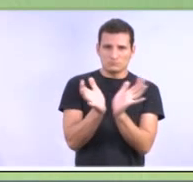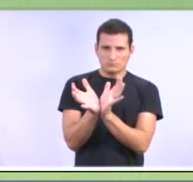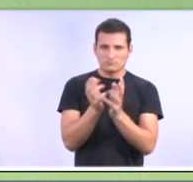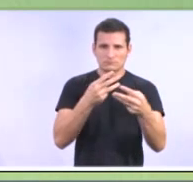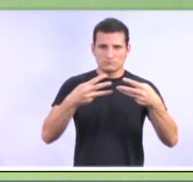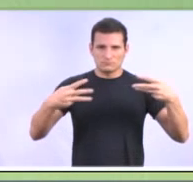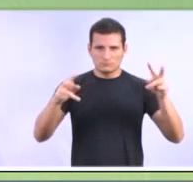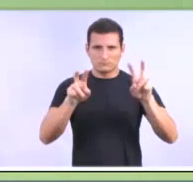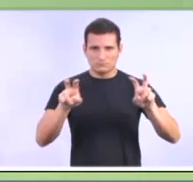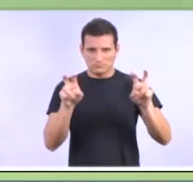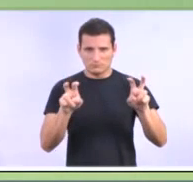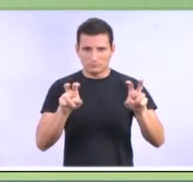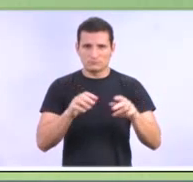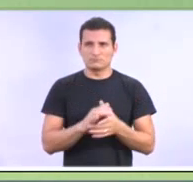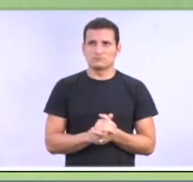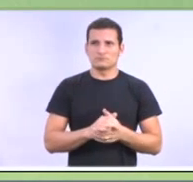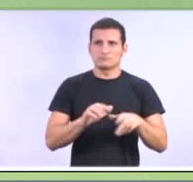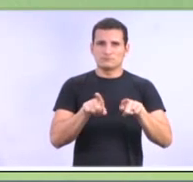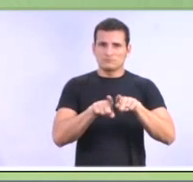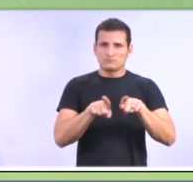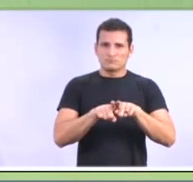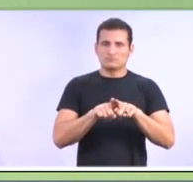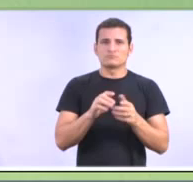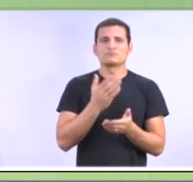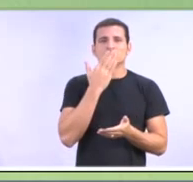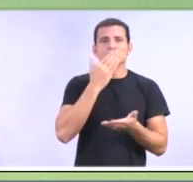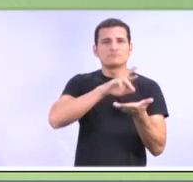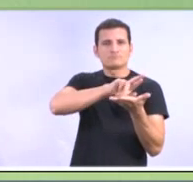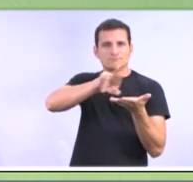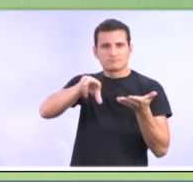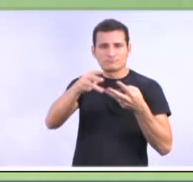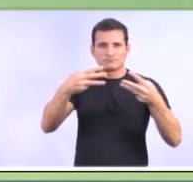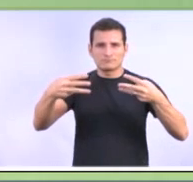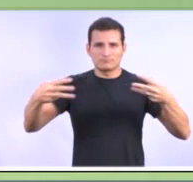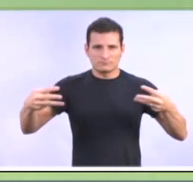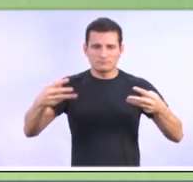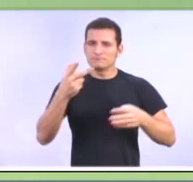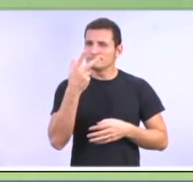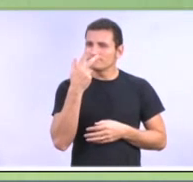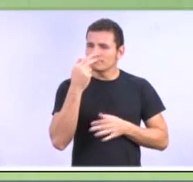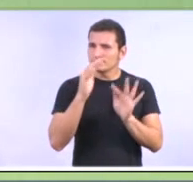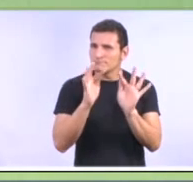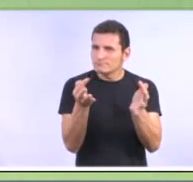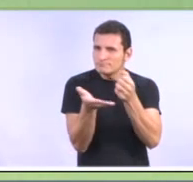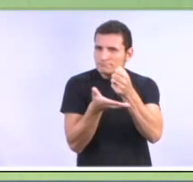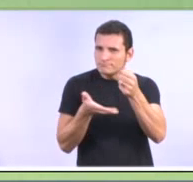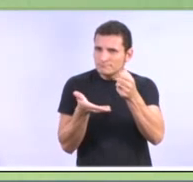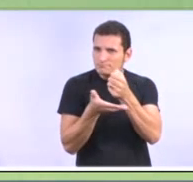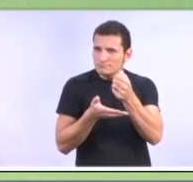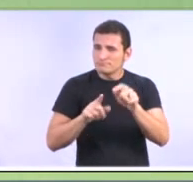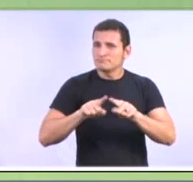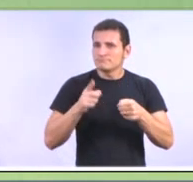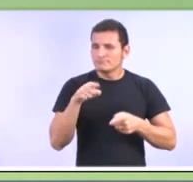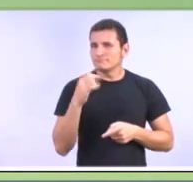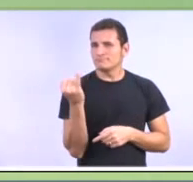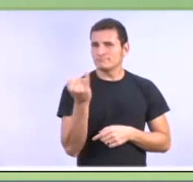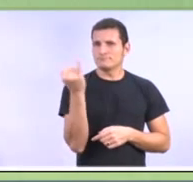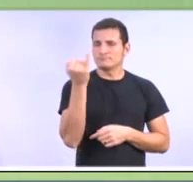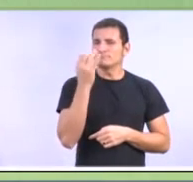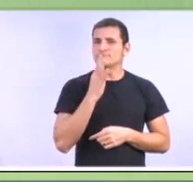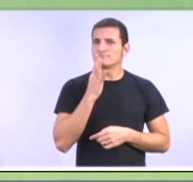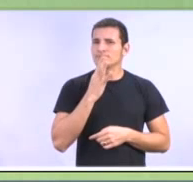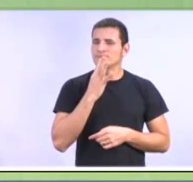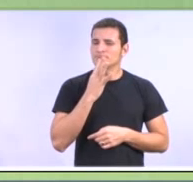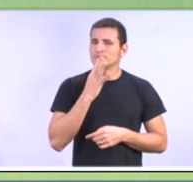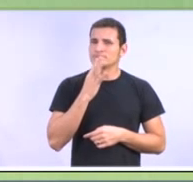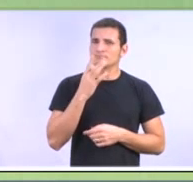e também das topologias de redes de computadores. Parece simples e básico, mas é fundamental para o conhecimento que